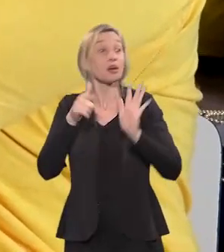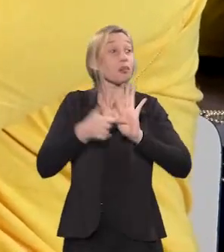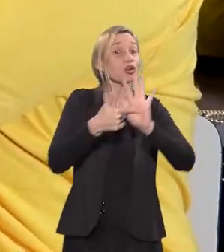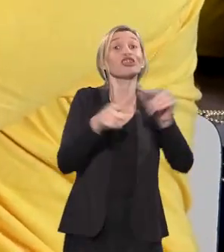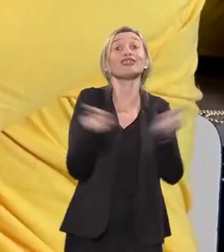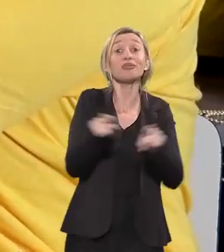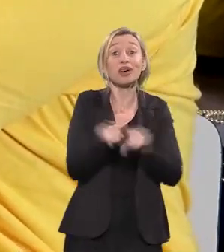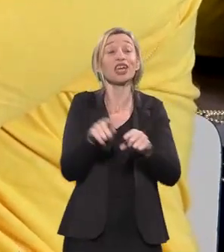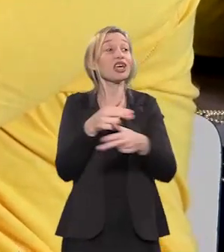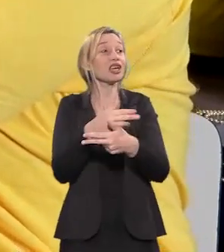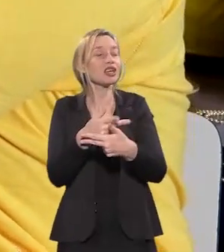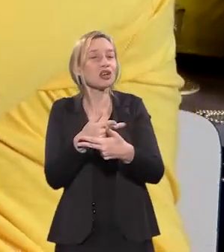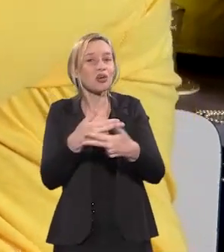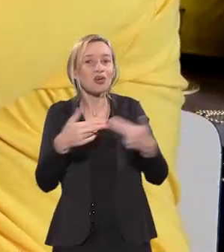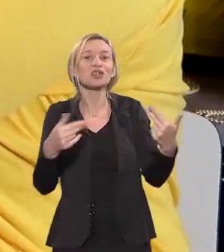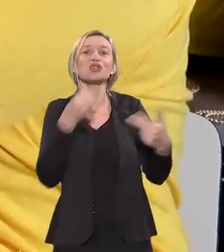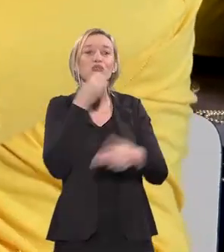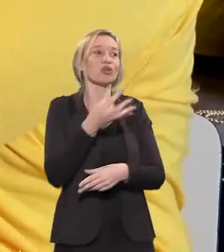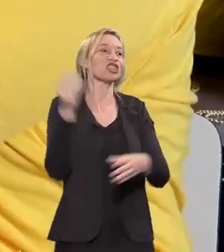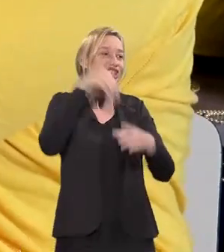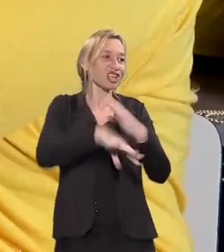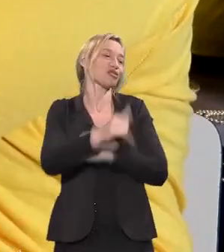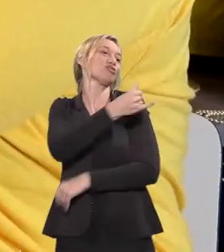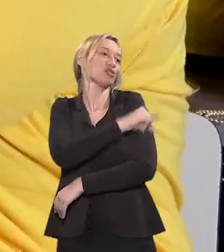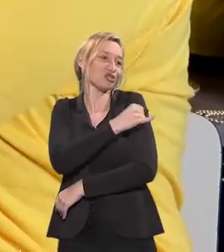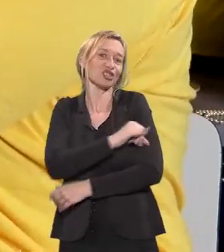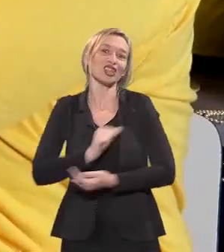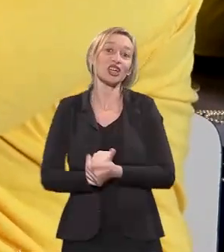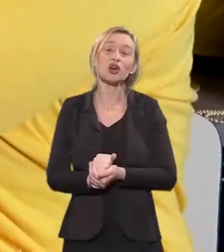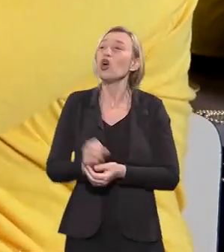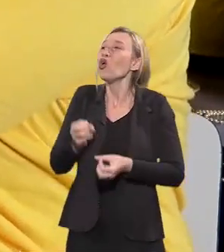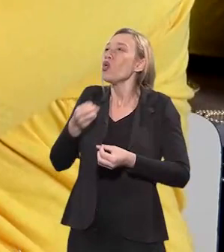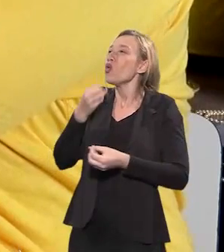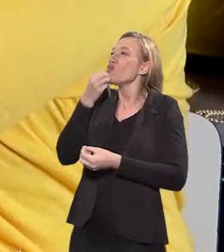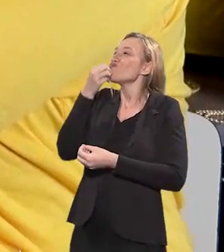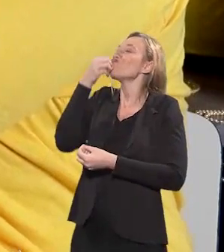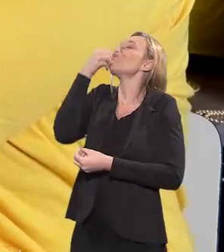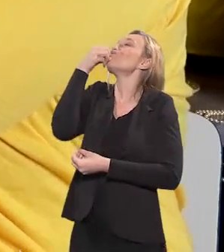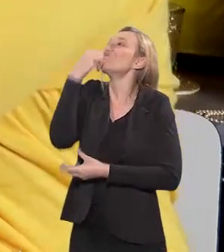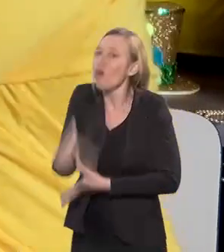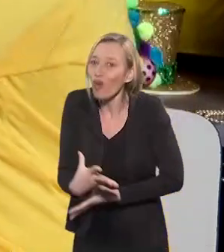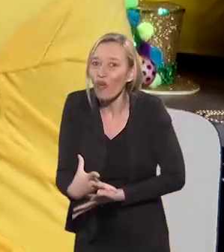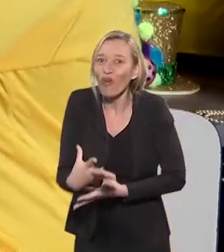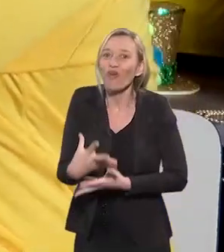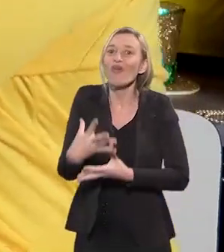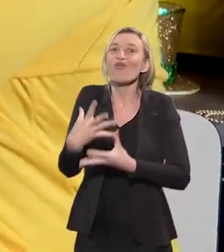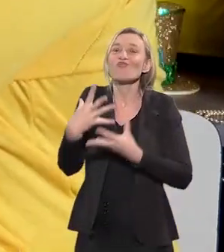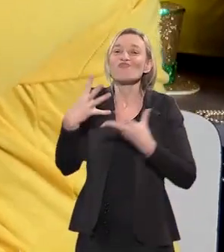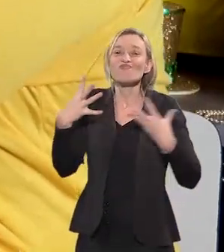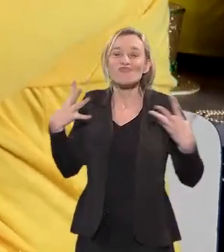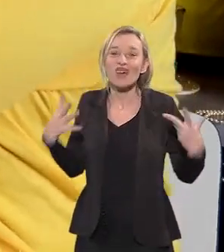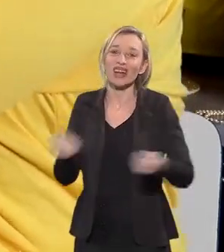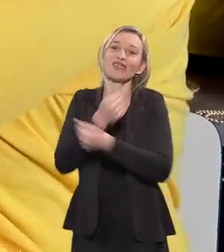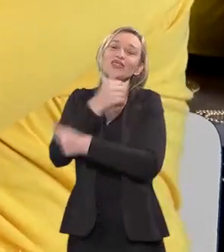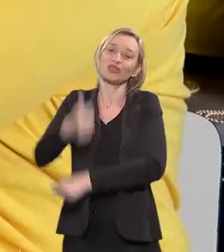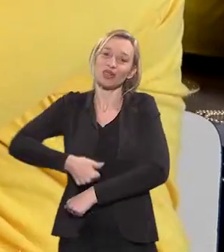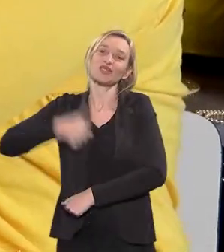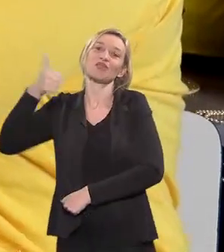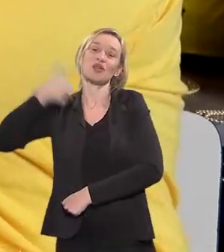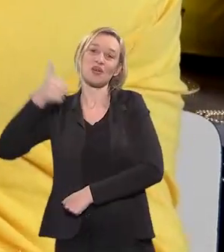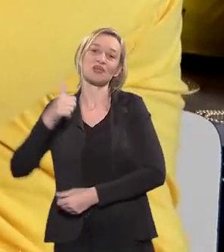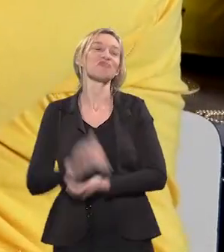hora da gente mostrar quanta gente boa tem nessa cidade, quanta coisa boa quanto acontece. Pode ser bom quanto esse pode lugar, ser melhor, né? Quanto pode ser